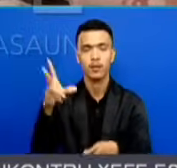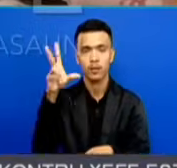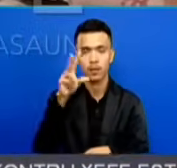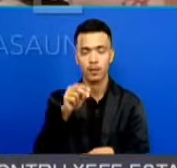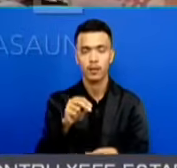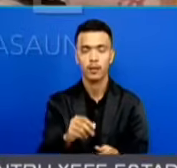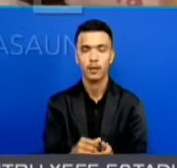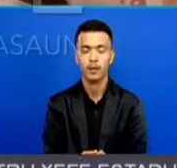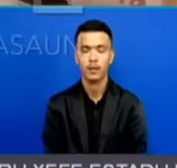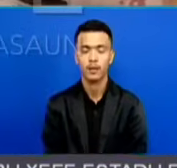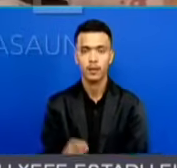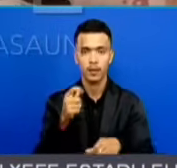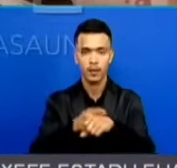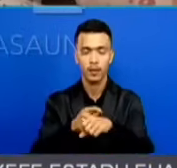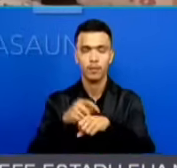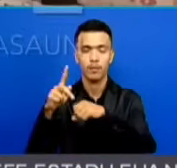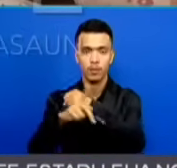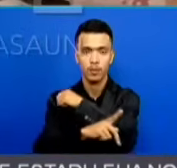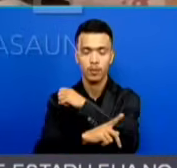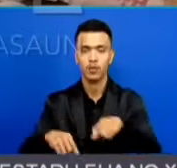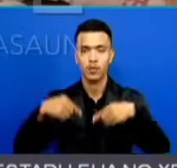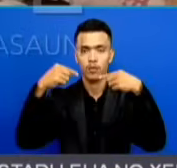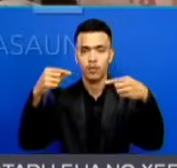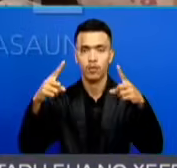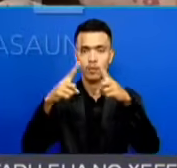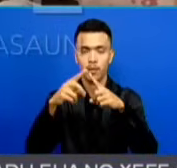documento tempo português nem ao forno mas nem a lá